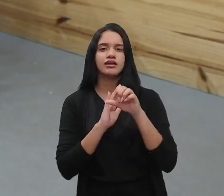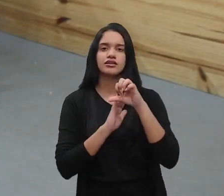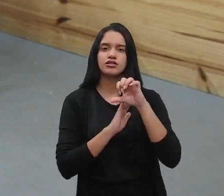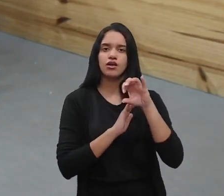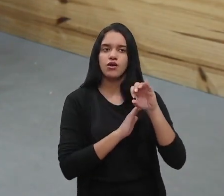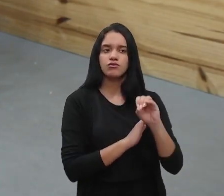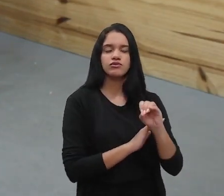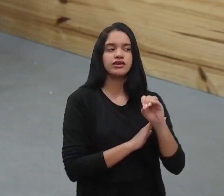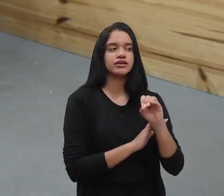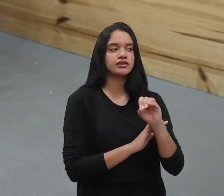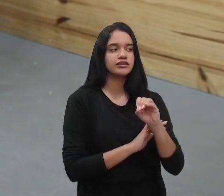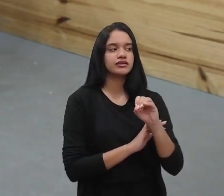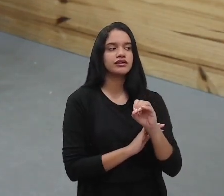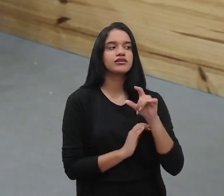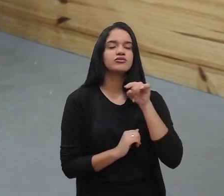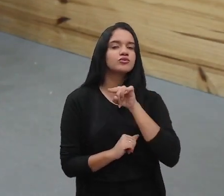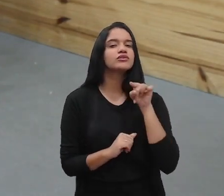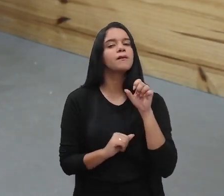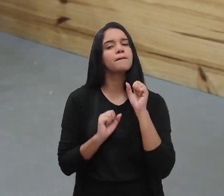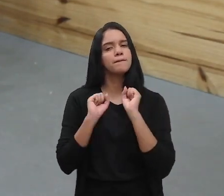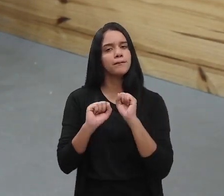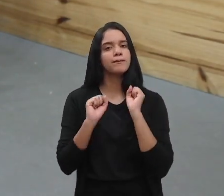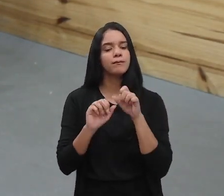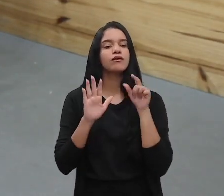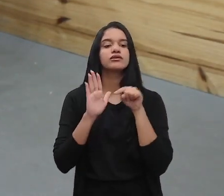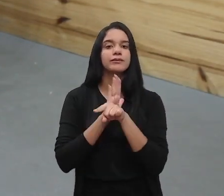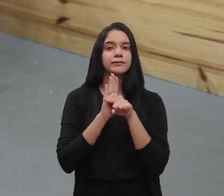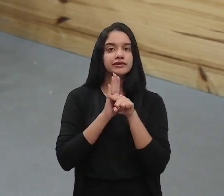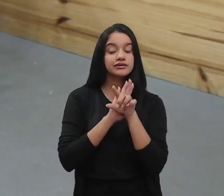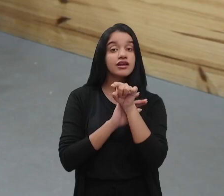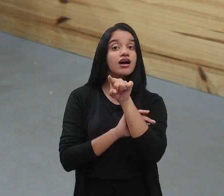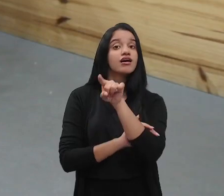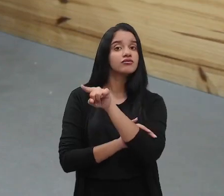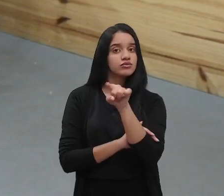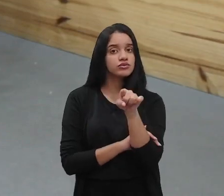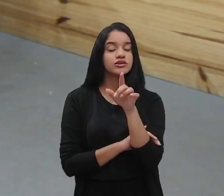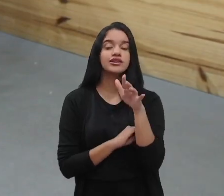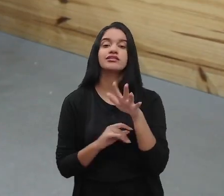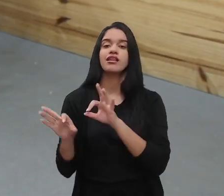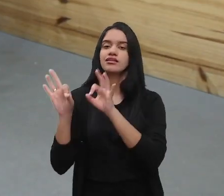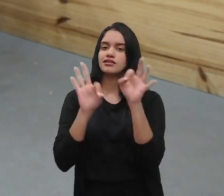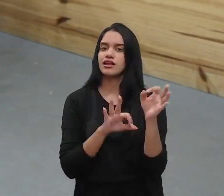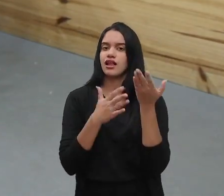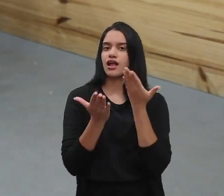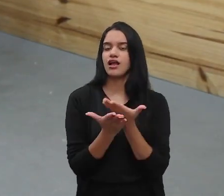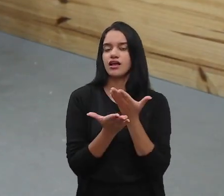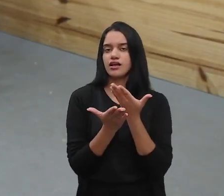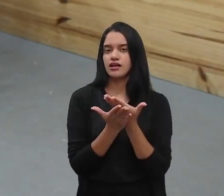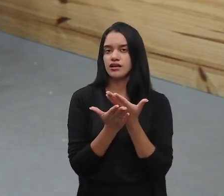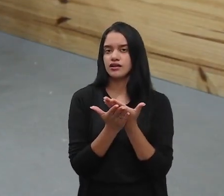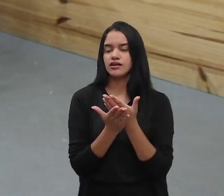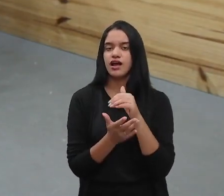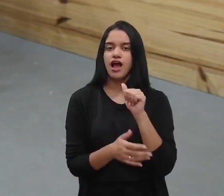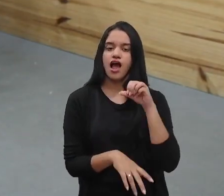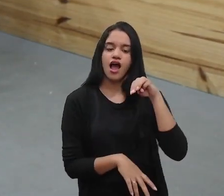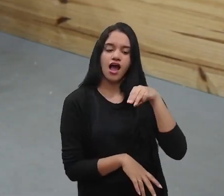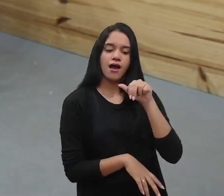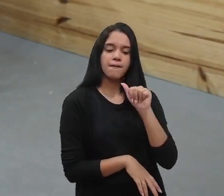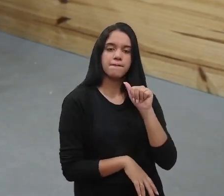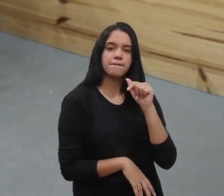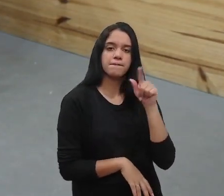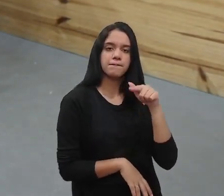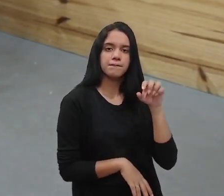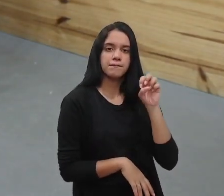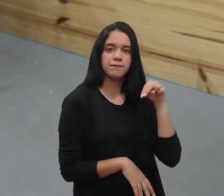se não me falha a memória, vocês podem dar uma pesquisada, você que está assistindo a videoaula. A Amazon fez um contrato com a empresa